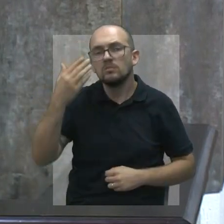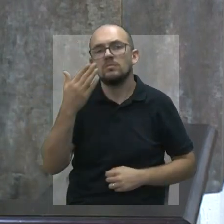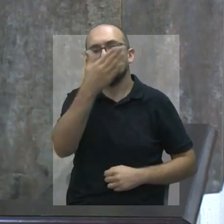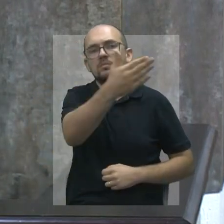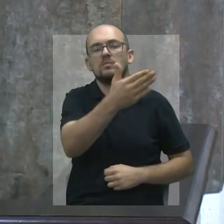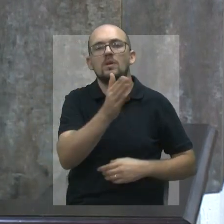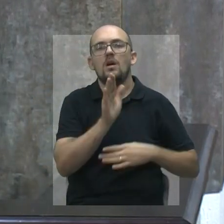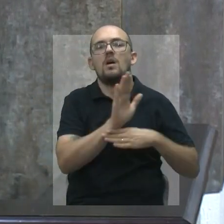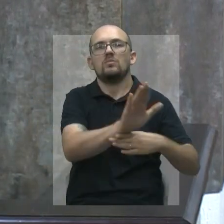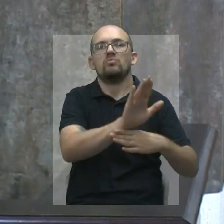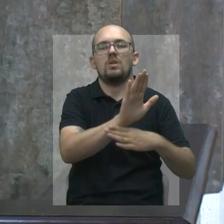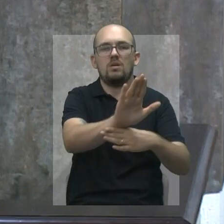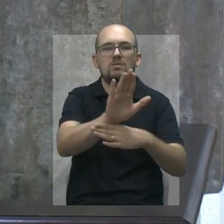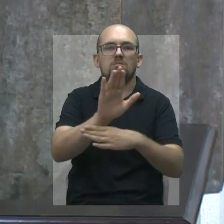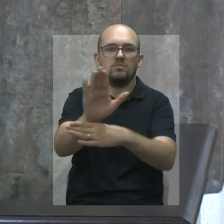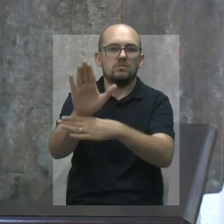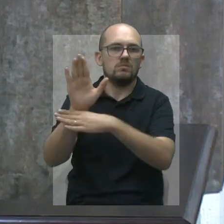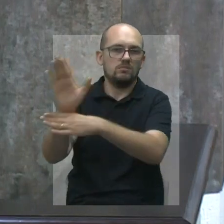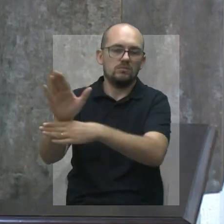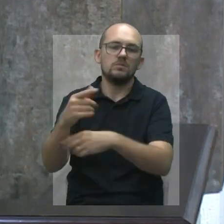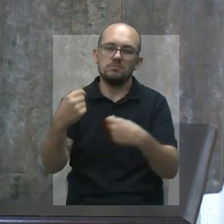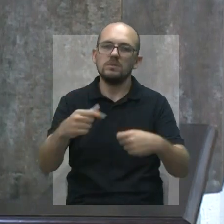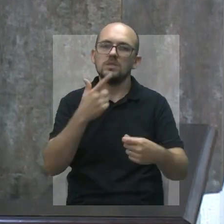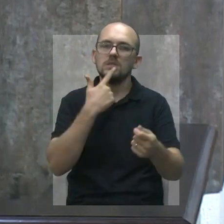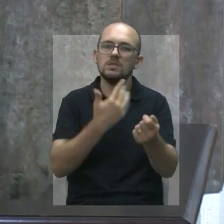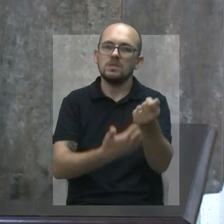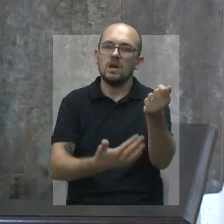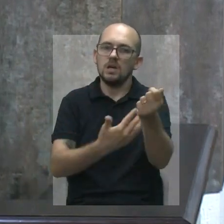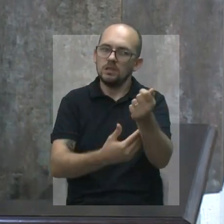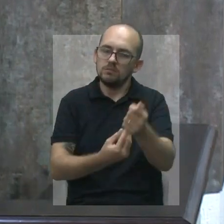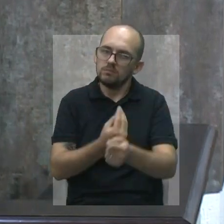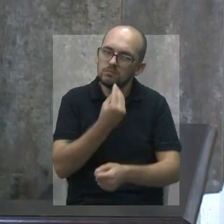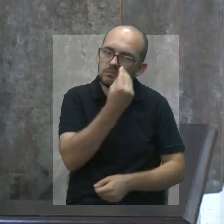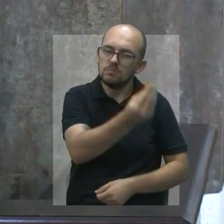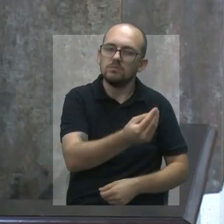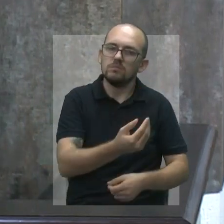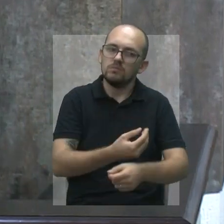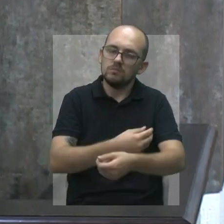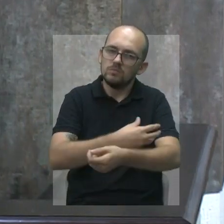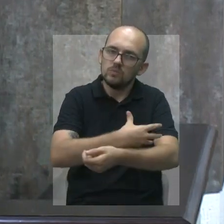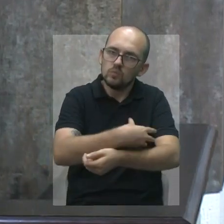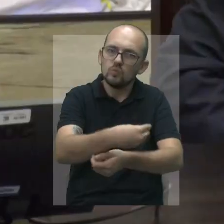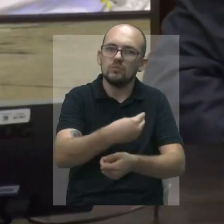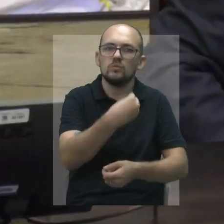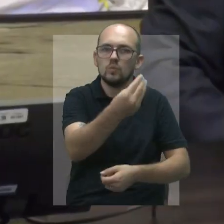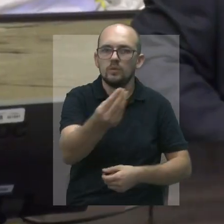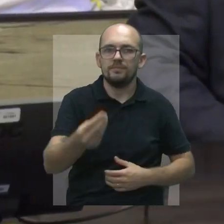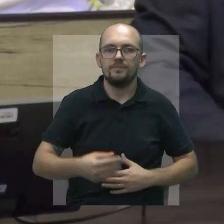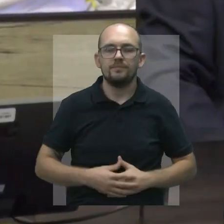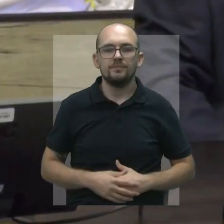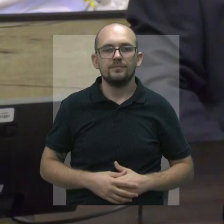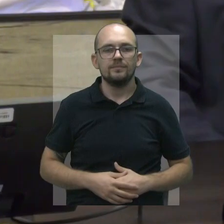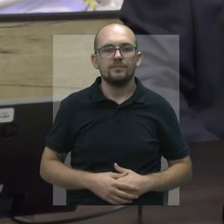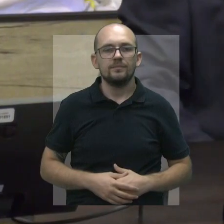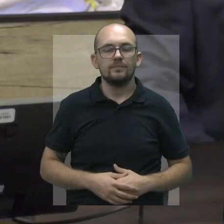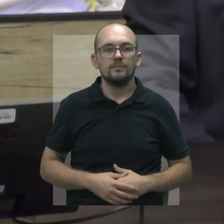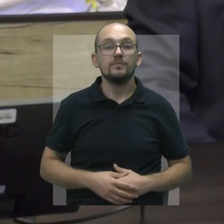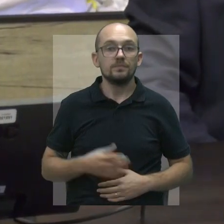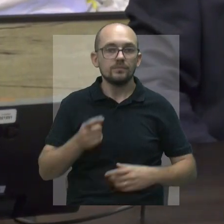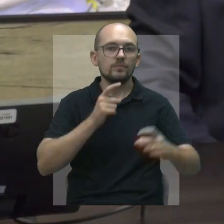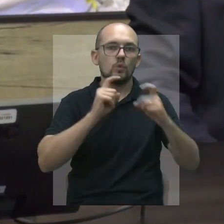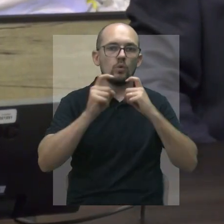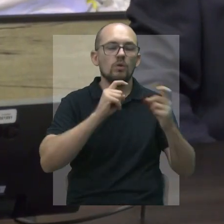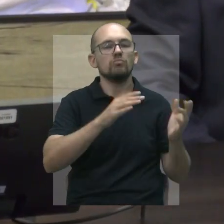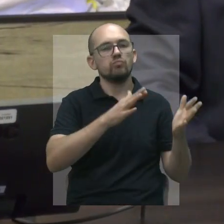pessoas também possam ser incentivadas a ter esse comportamento. A solenidade, conduzida